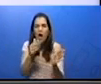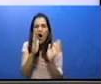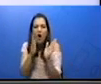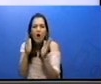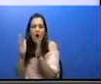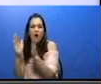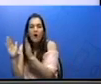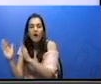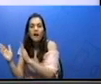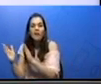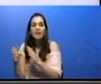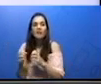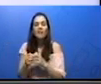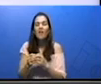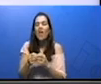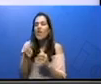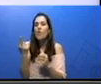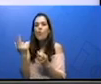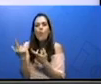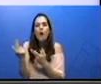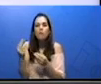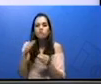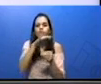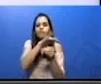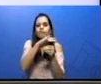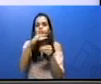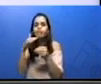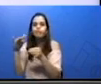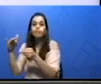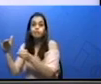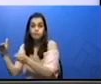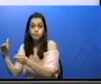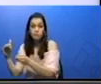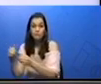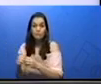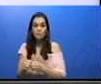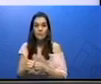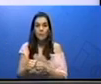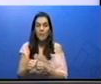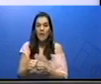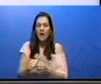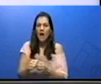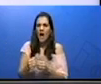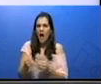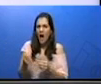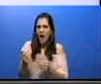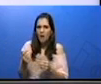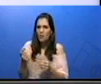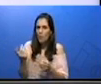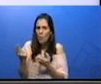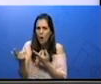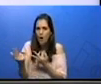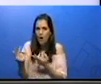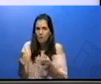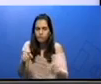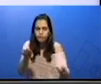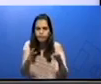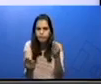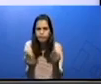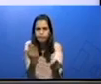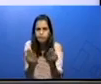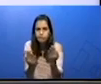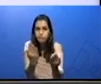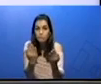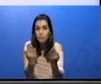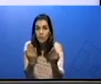as suas quantidades proporcionais a todas, ou seja, a proporção de uma reação, se eu quiser fazer